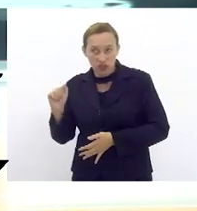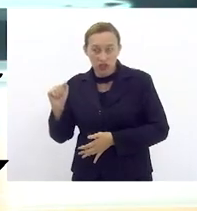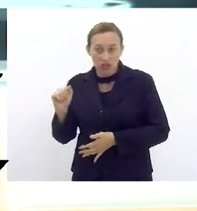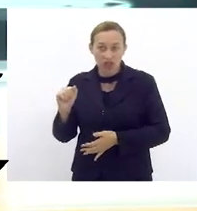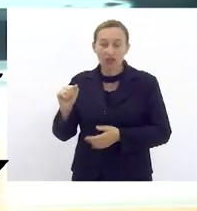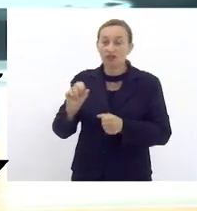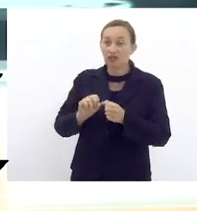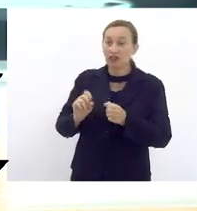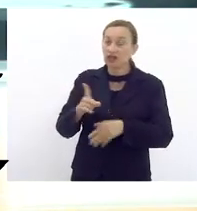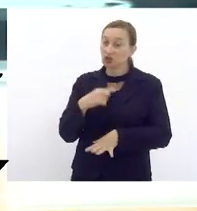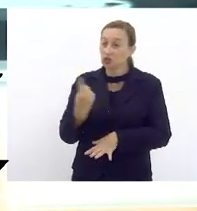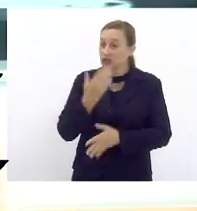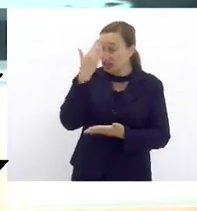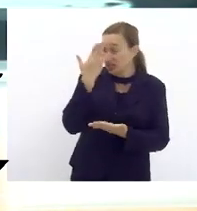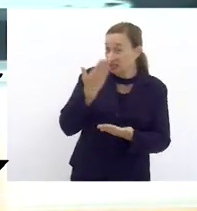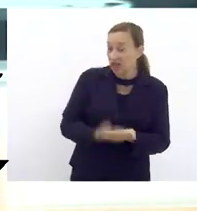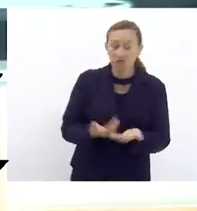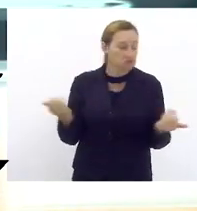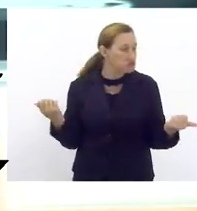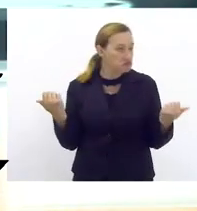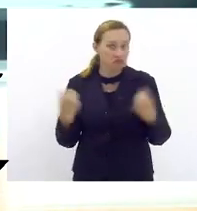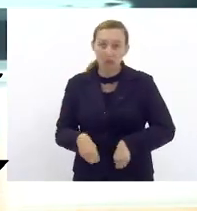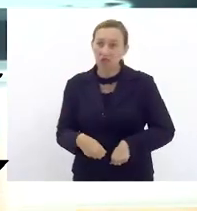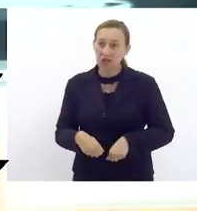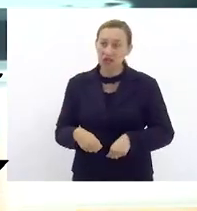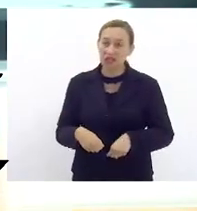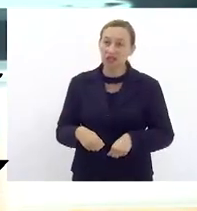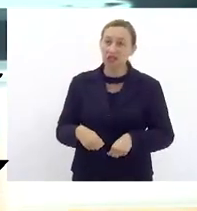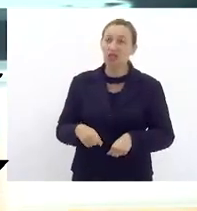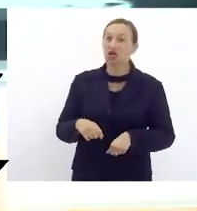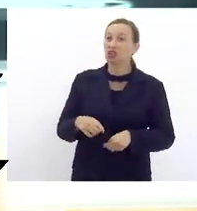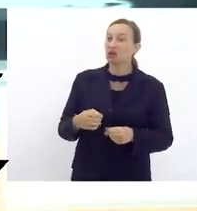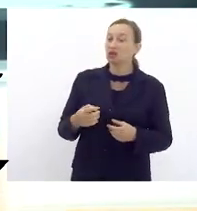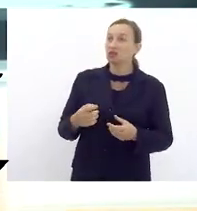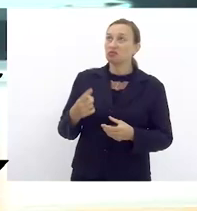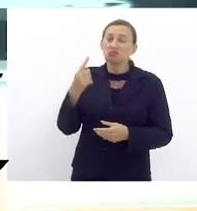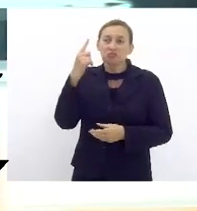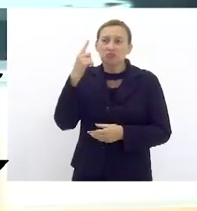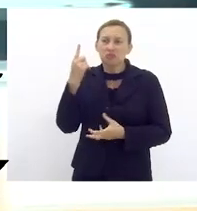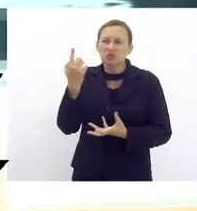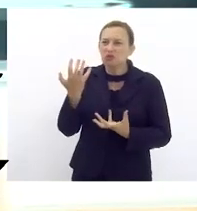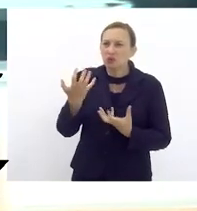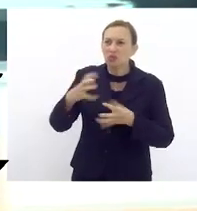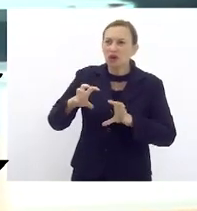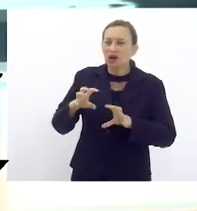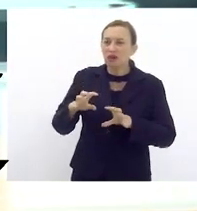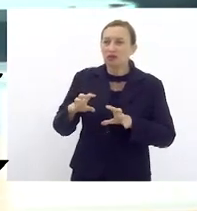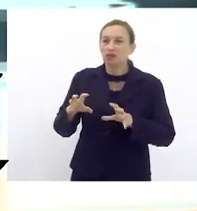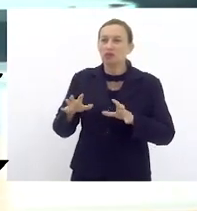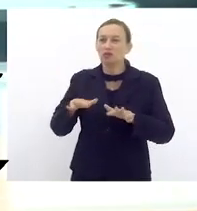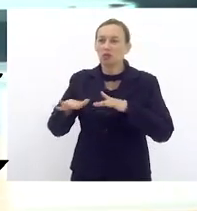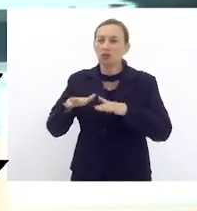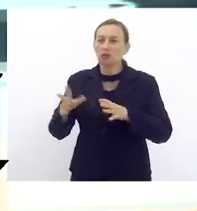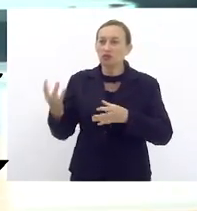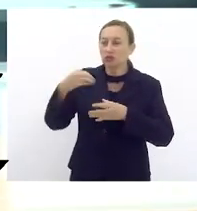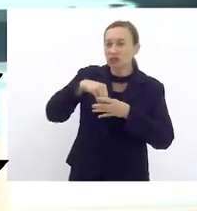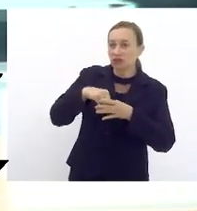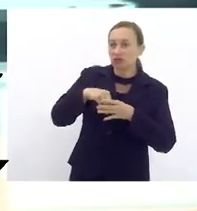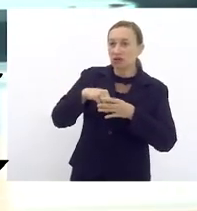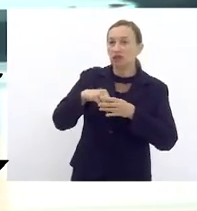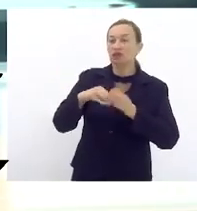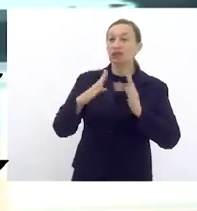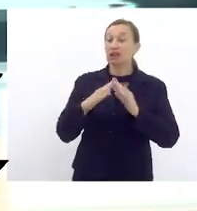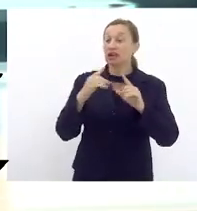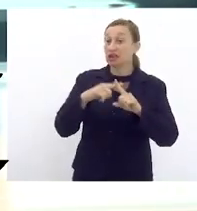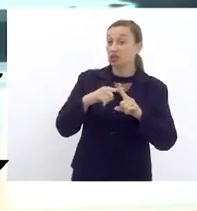acreditar que a gente não precisa disso E aí a gente não conhece sequer movimento social dentro da Igrejas E